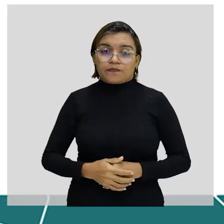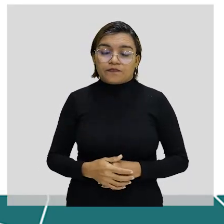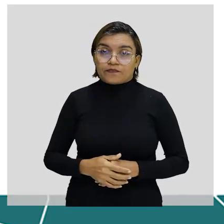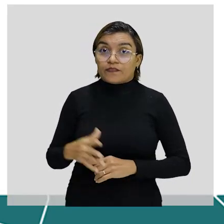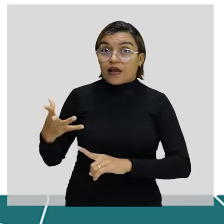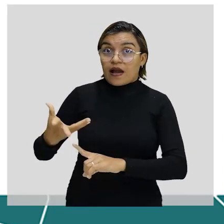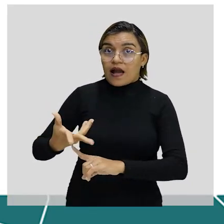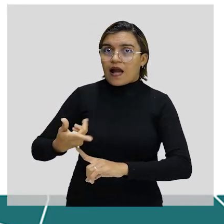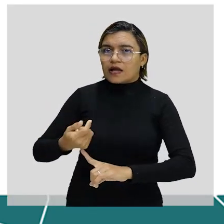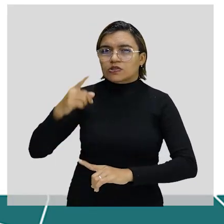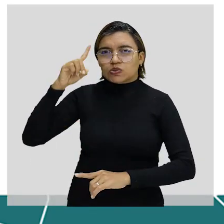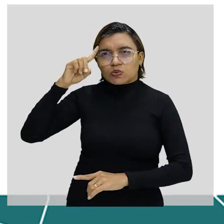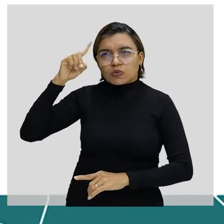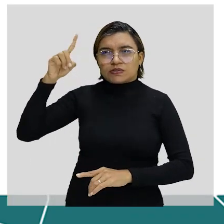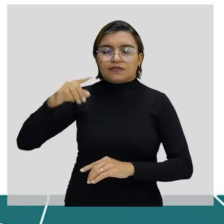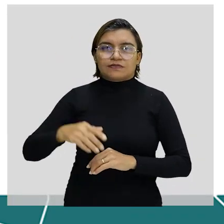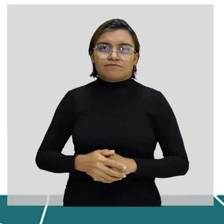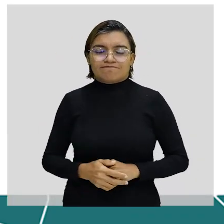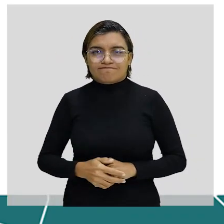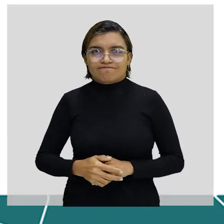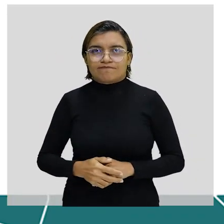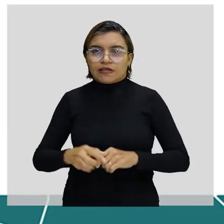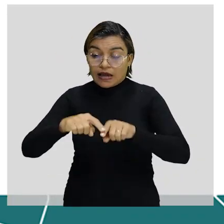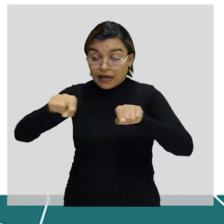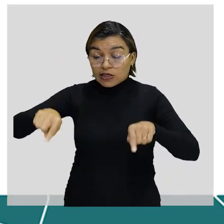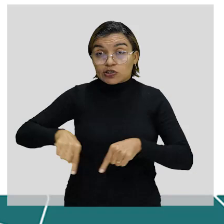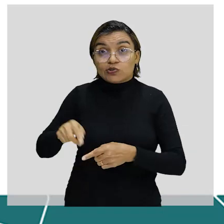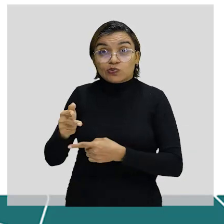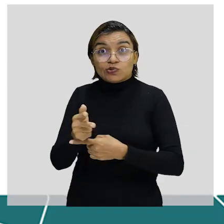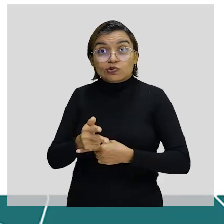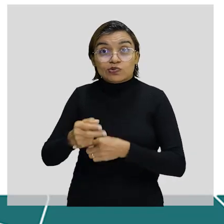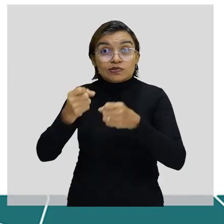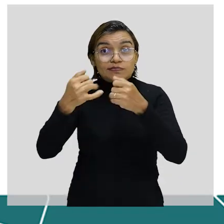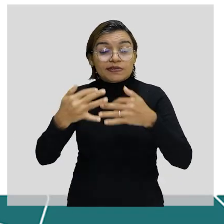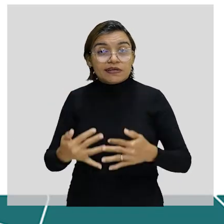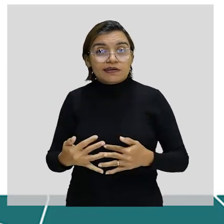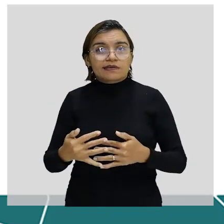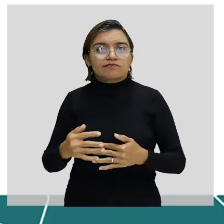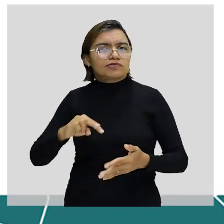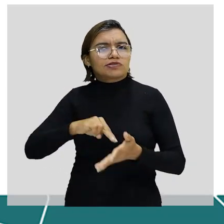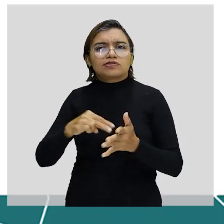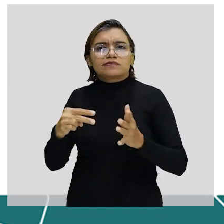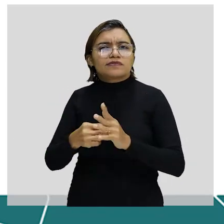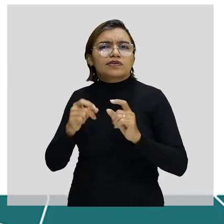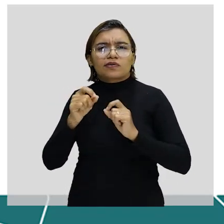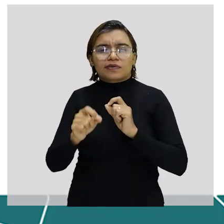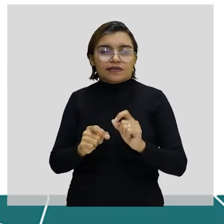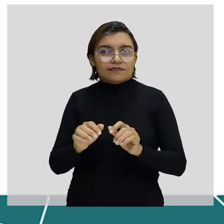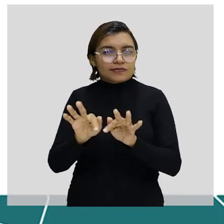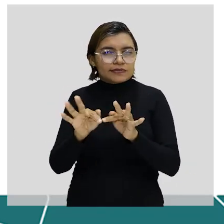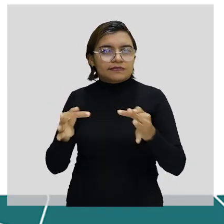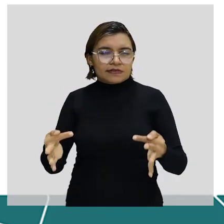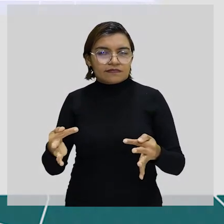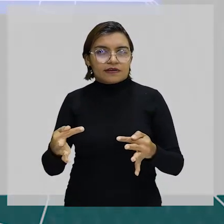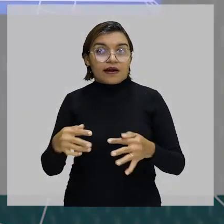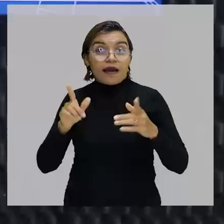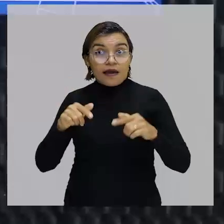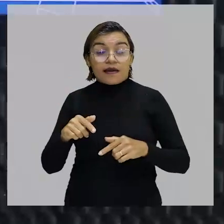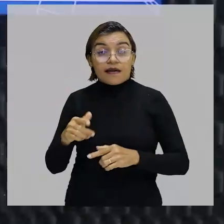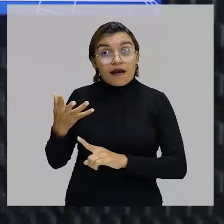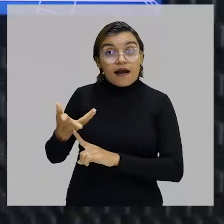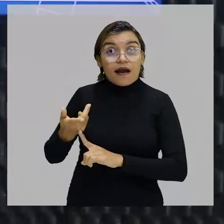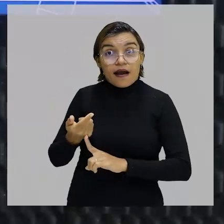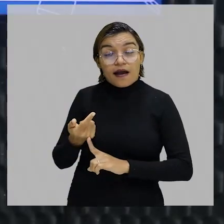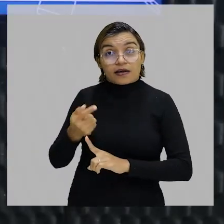arte conceitual. Eu estava comentando aqui no estúdio, explicando o que é arte conceitual. Eu vou simplificar. É a arte da ideia.